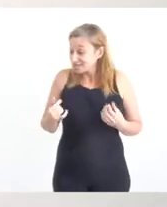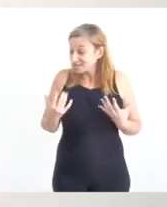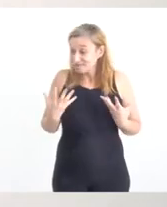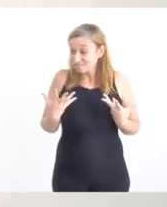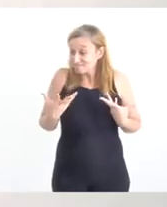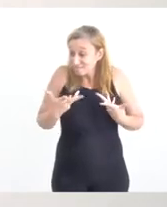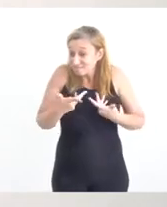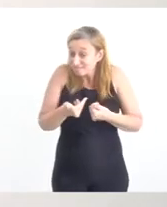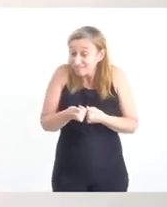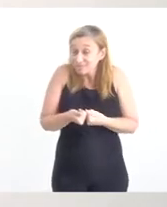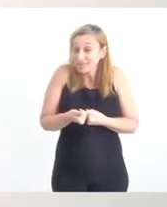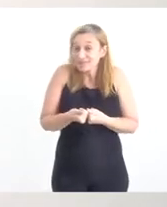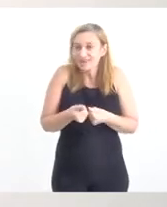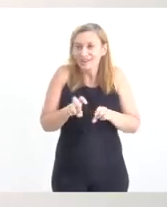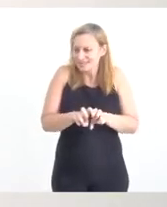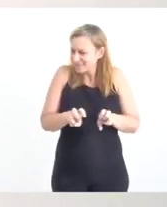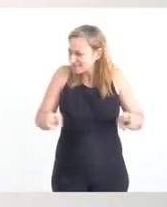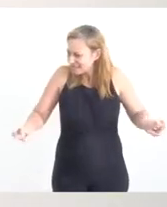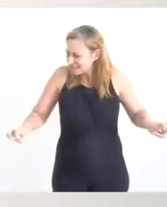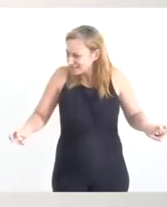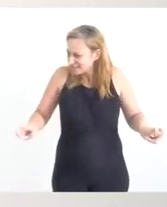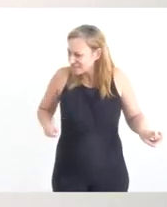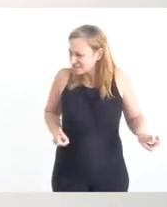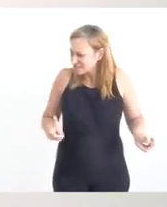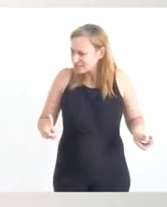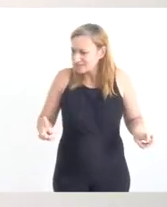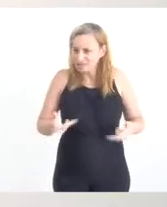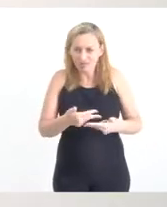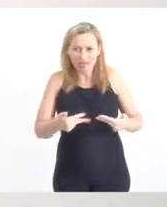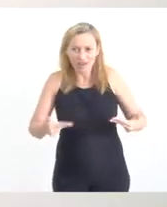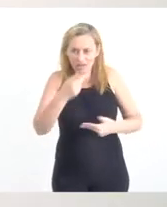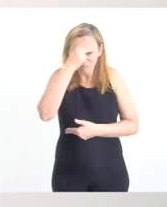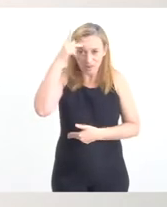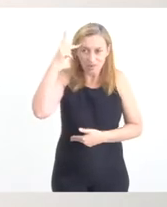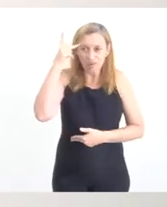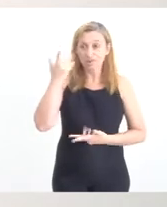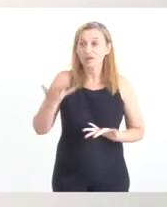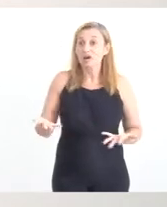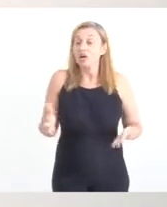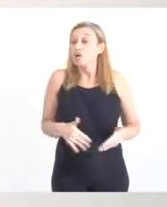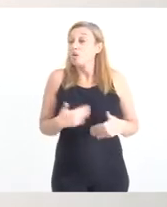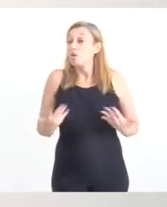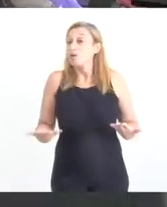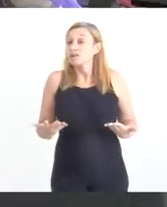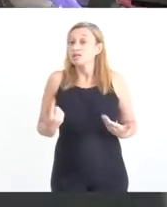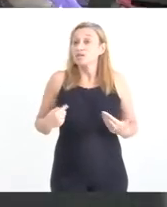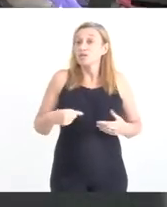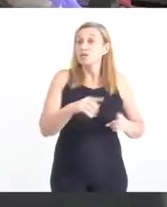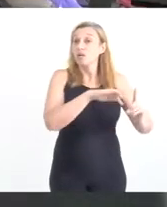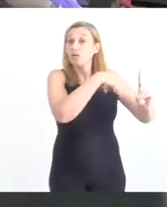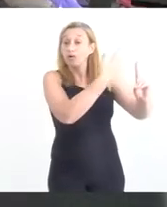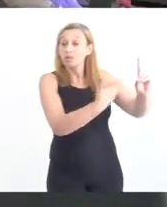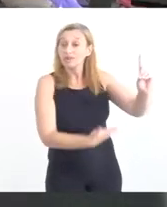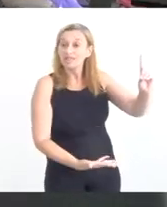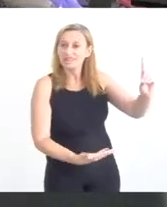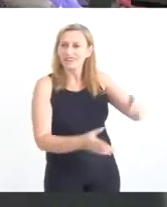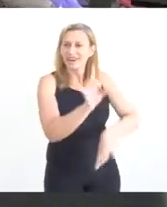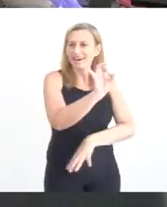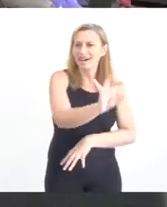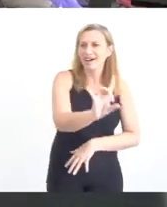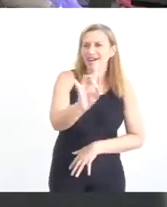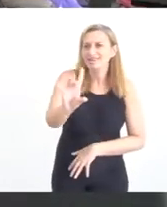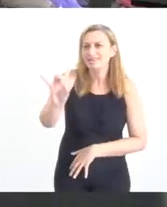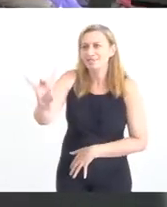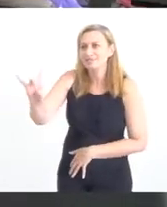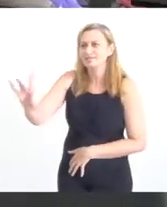simbólico que essa mesa esteja aí da composta quando a gente for homenagear cada